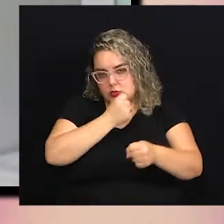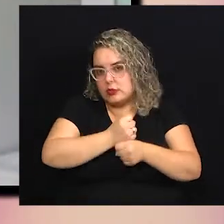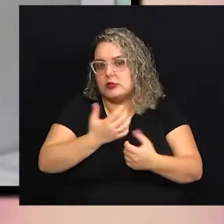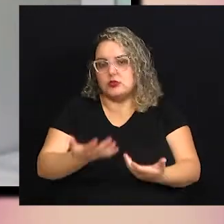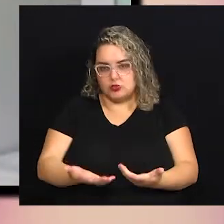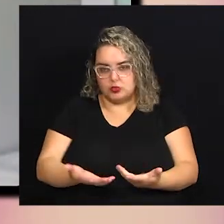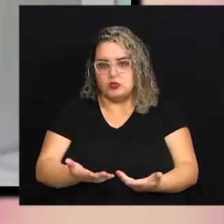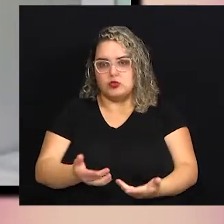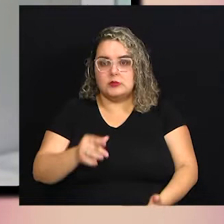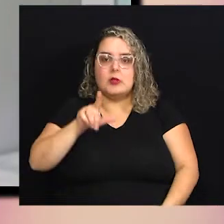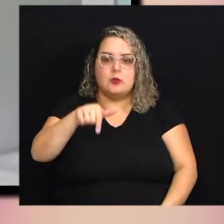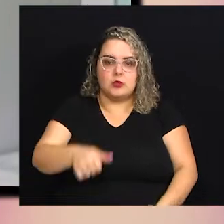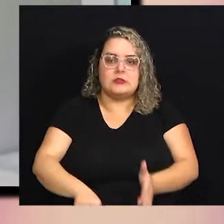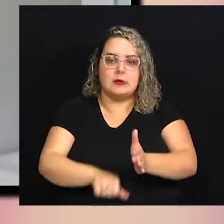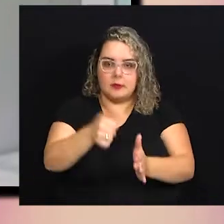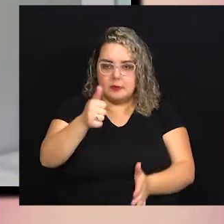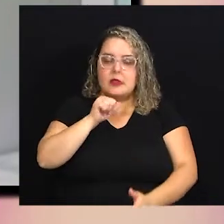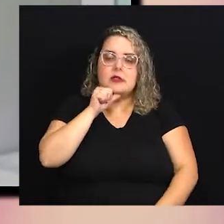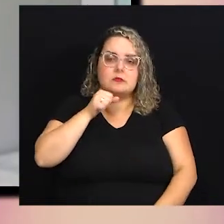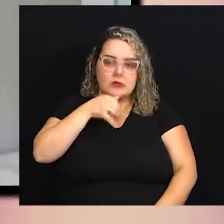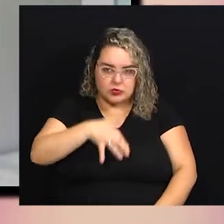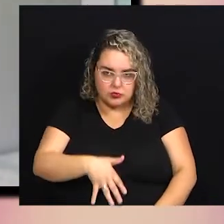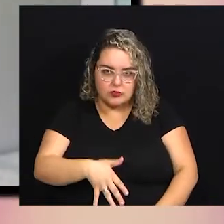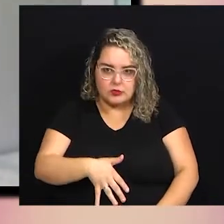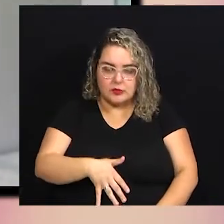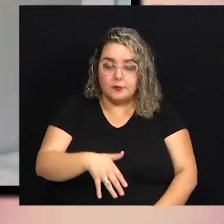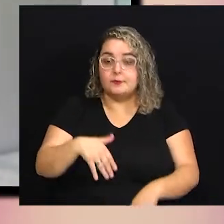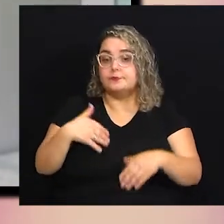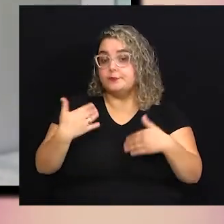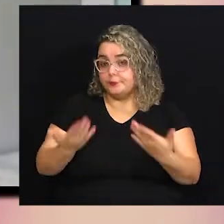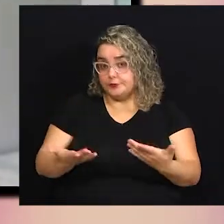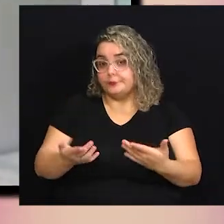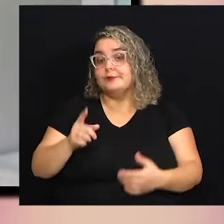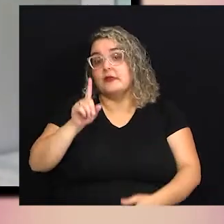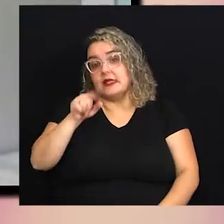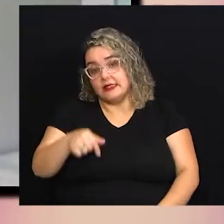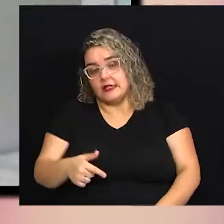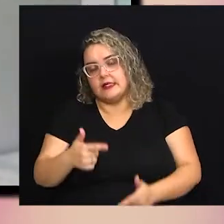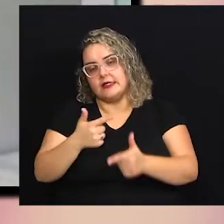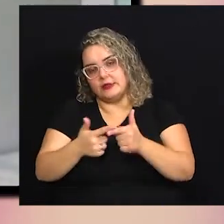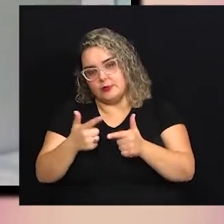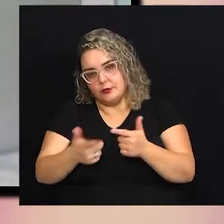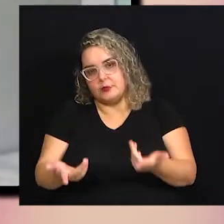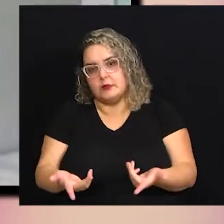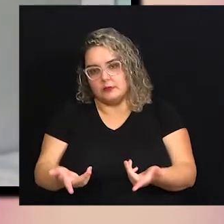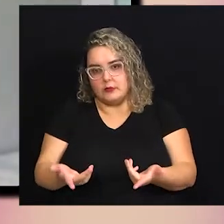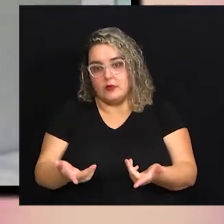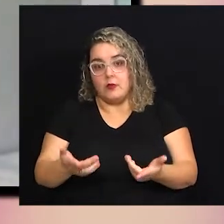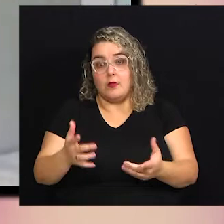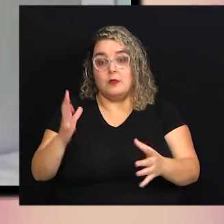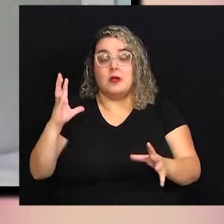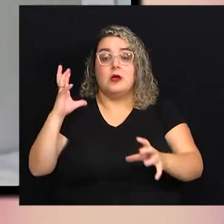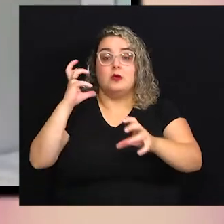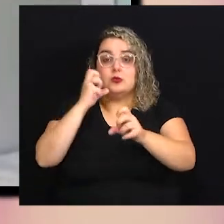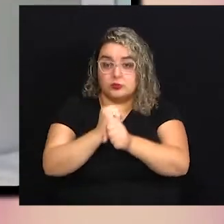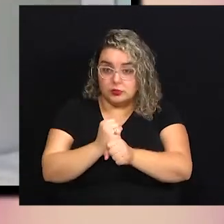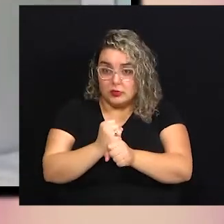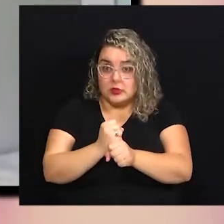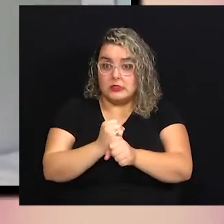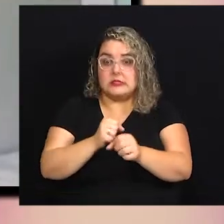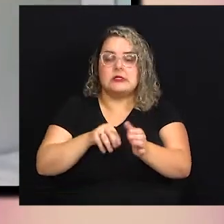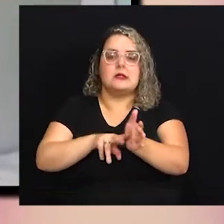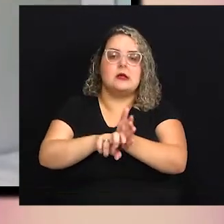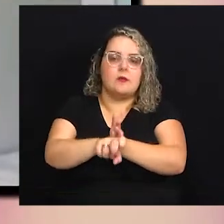anos do pós-primeira menstruação. E aí é a controvérsia. E eu queria dizer que fechar